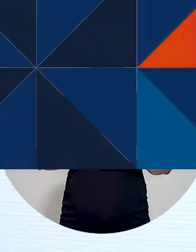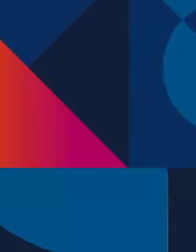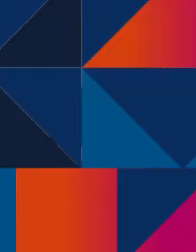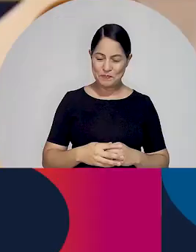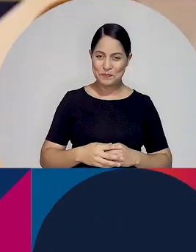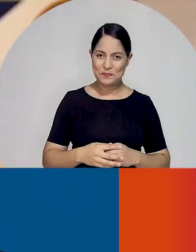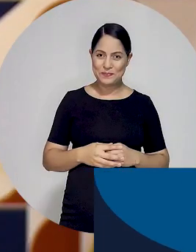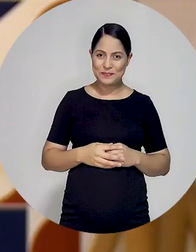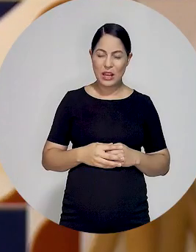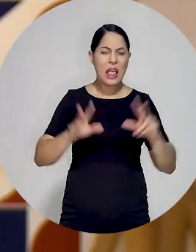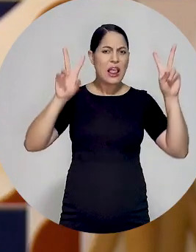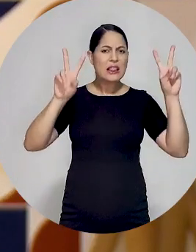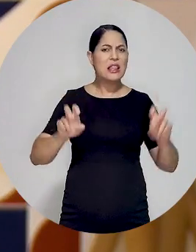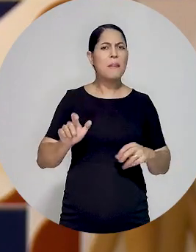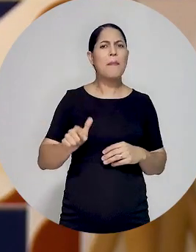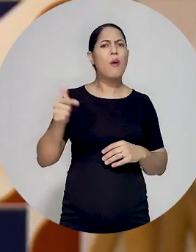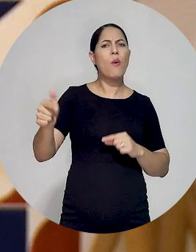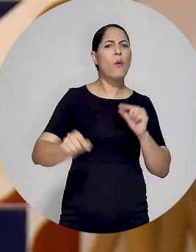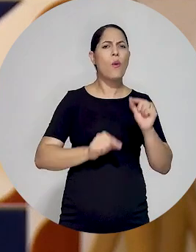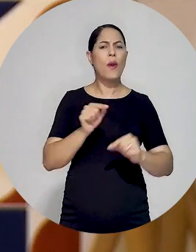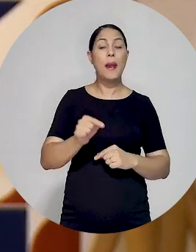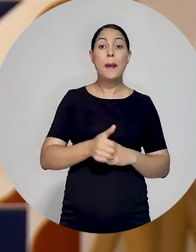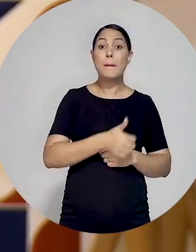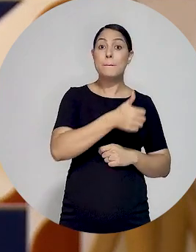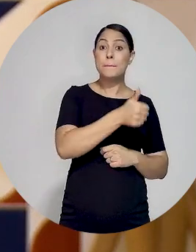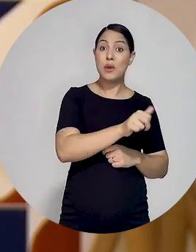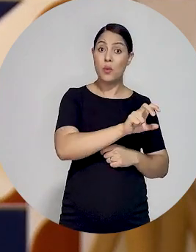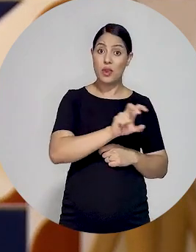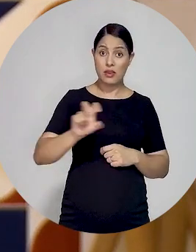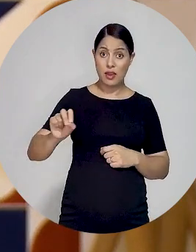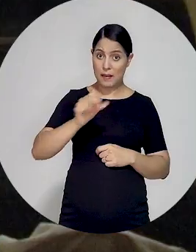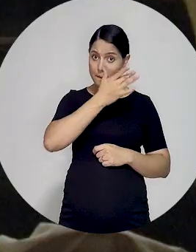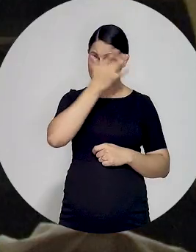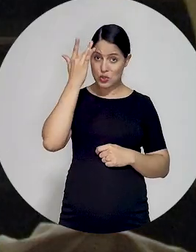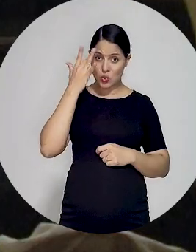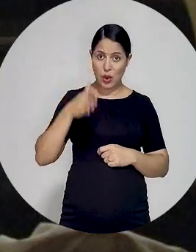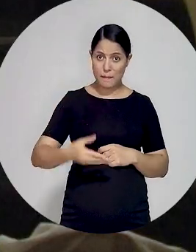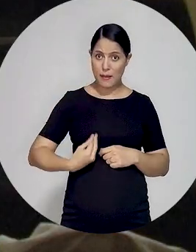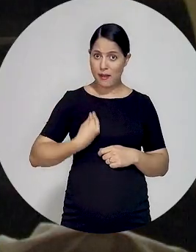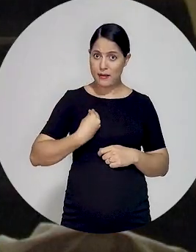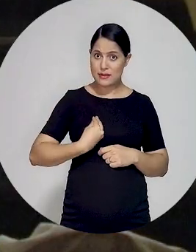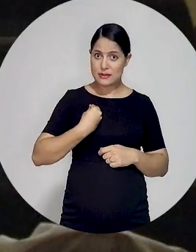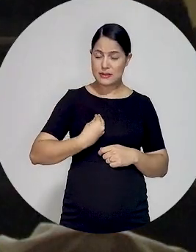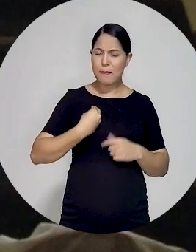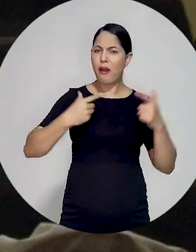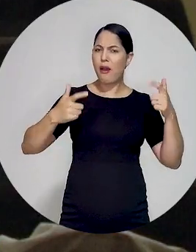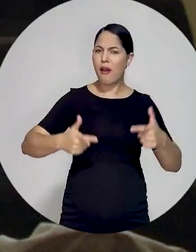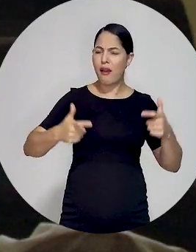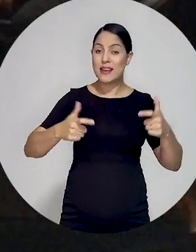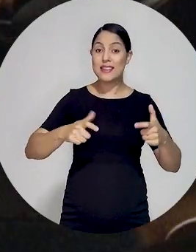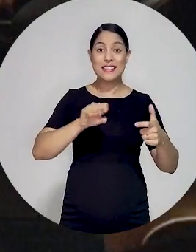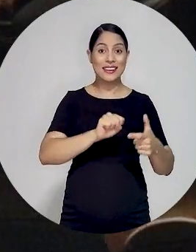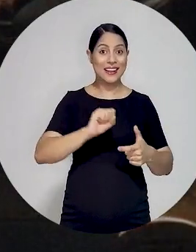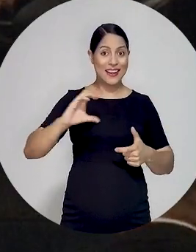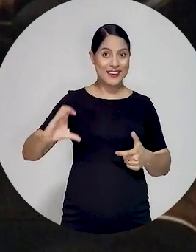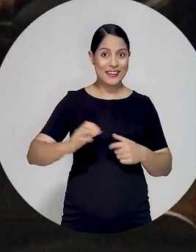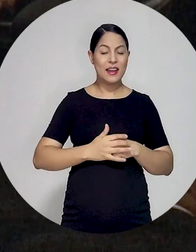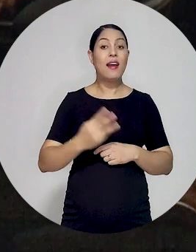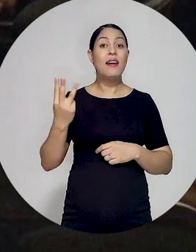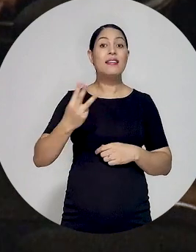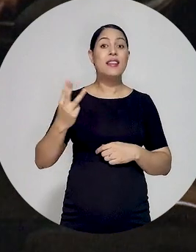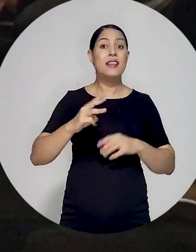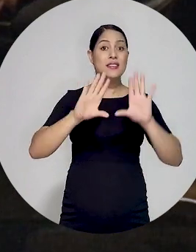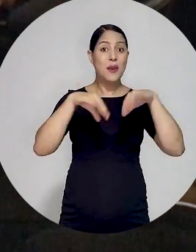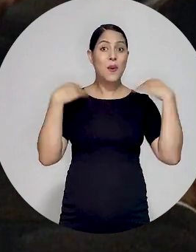advocacia. Mudando de assunto, mais de 1.500 participantes se reuniram na capital catarinense para o